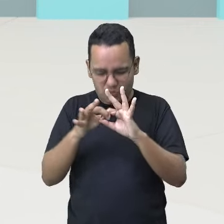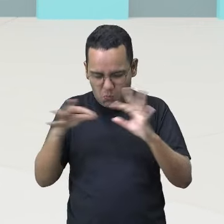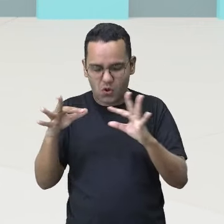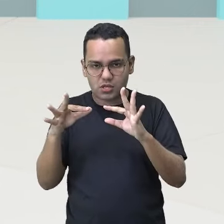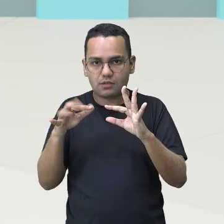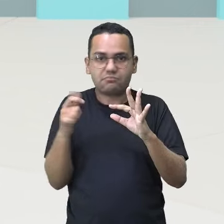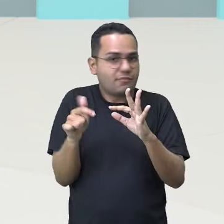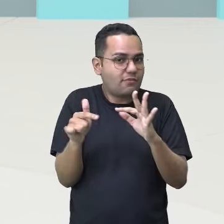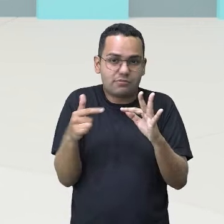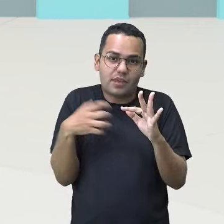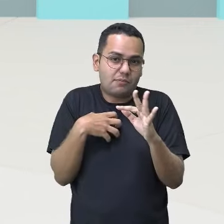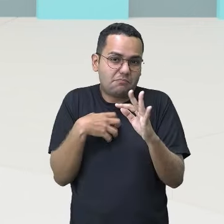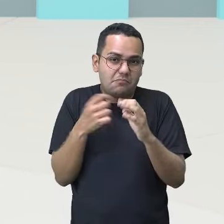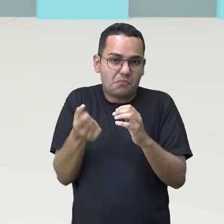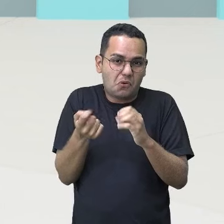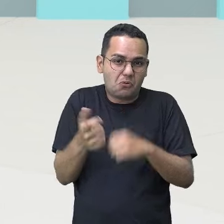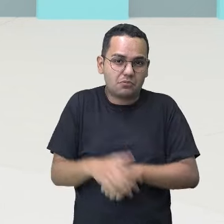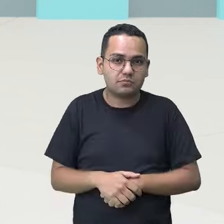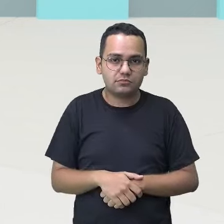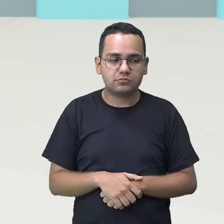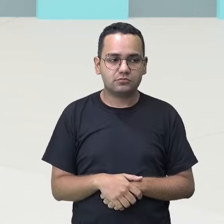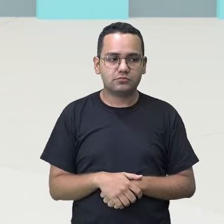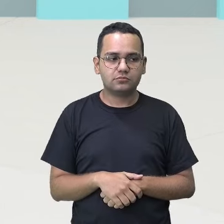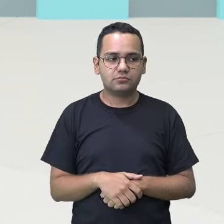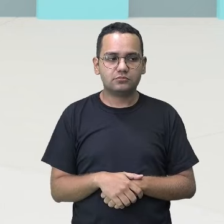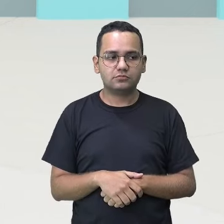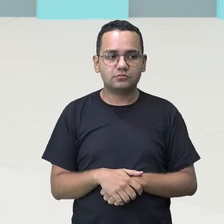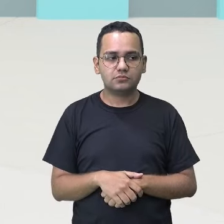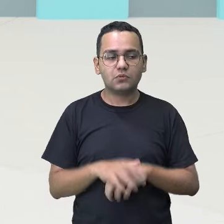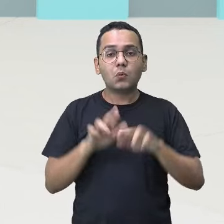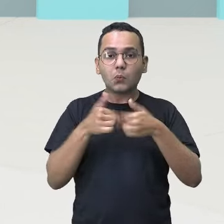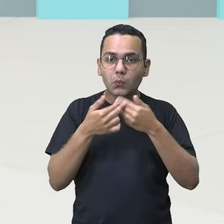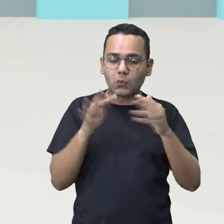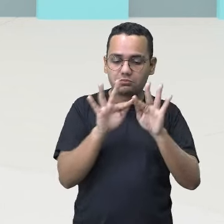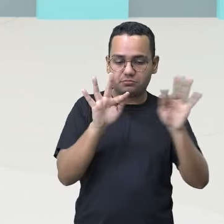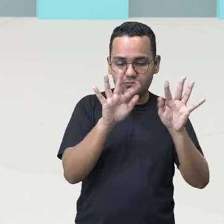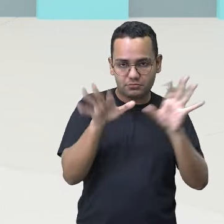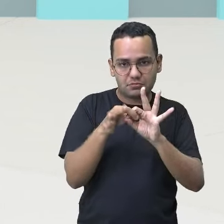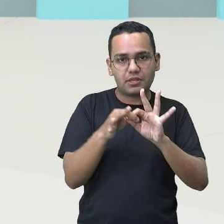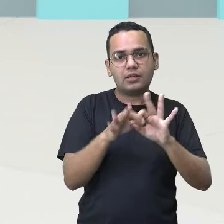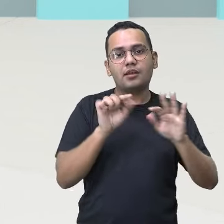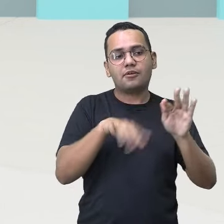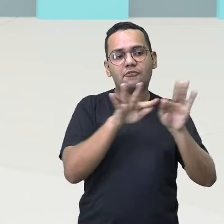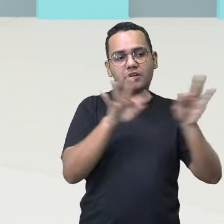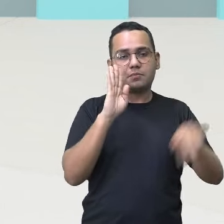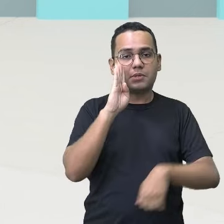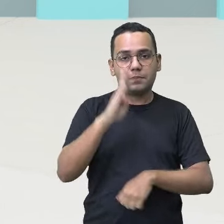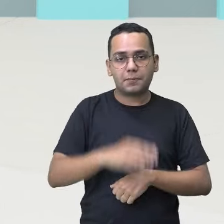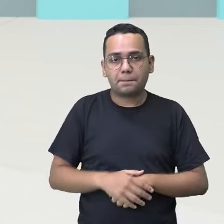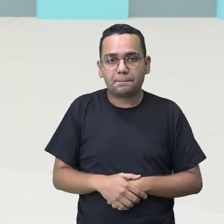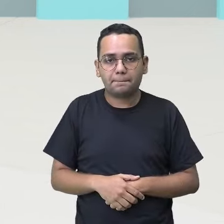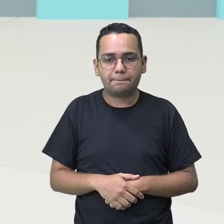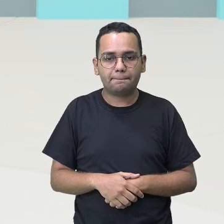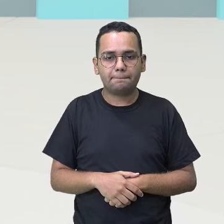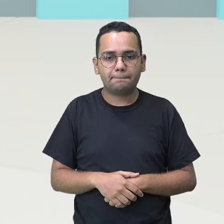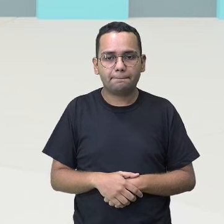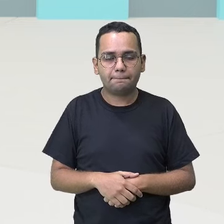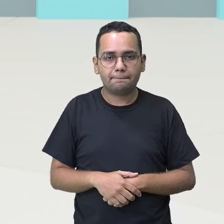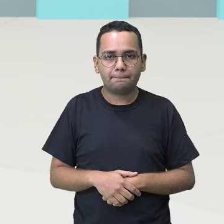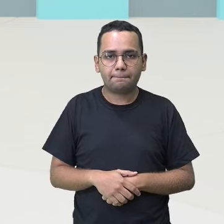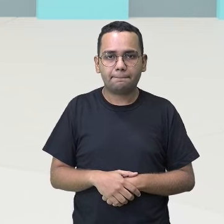algum então do lado da subordinada sempre vai ter a oração principal então Nesta aula estou falando